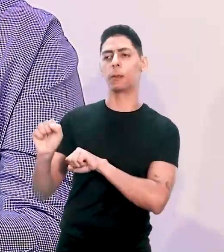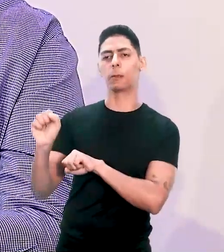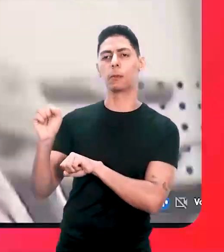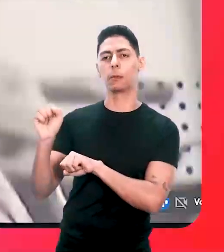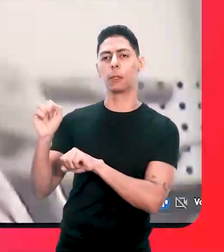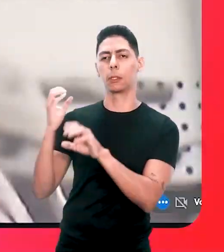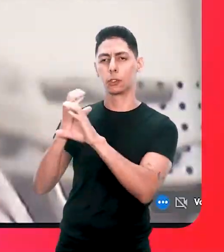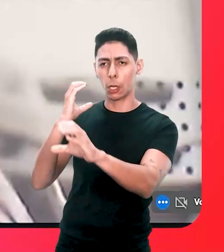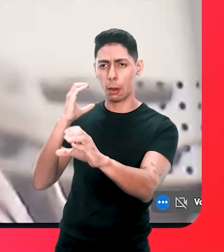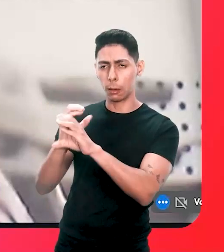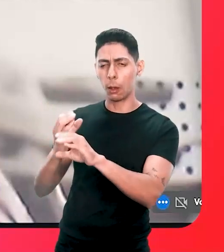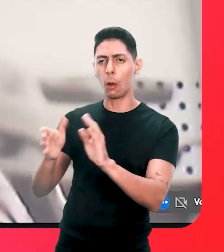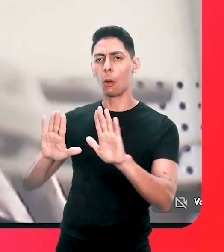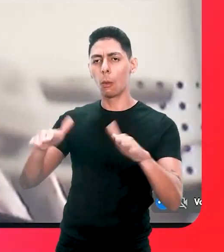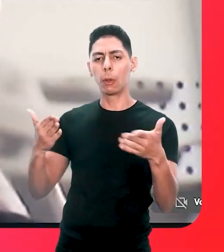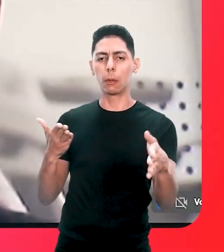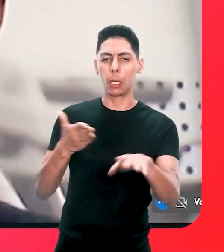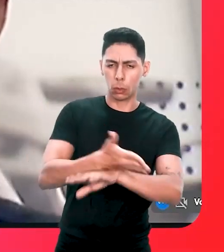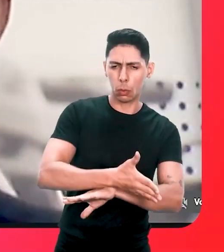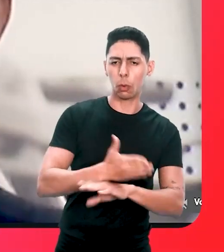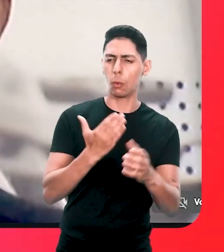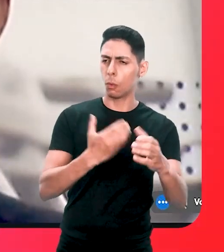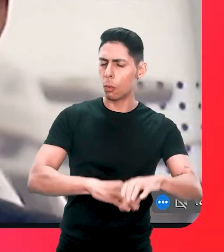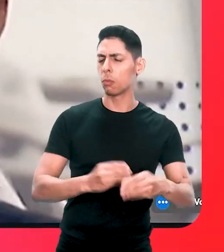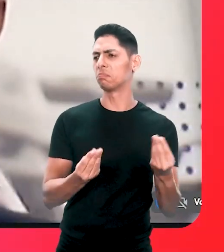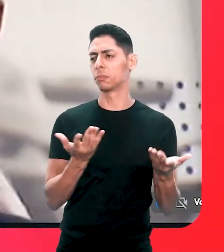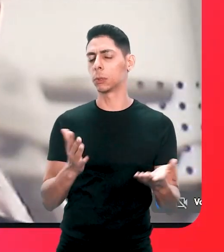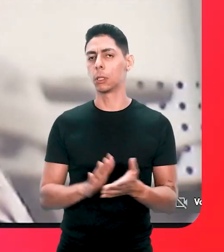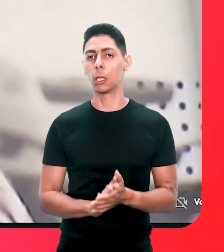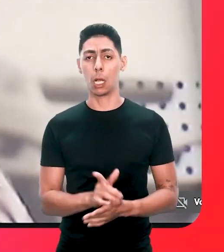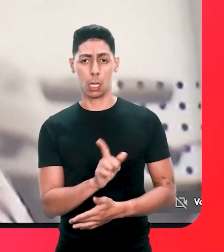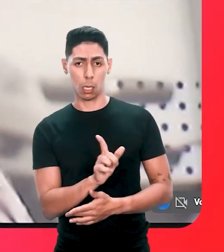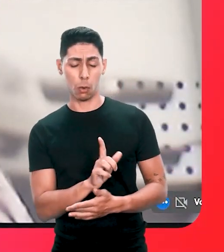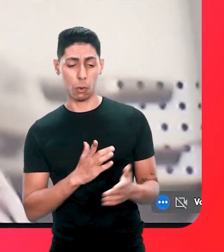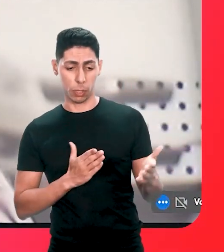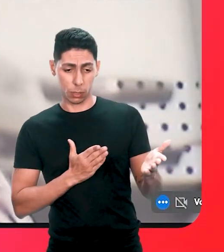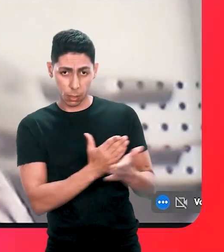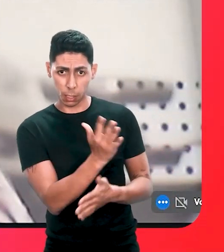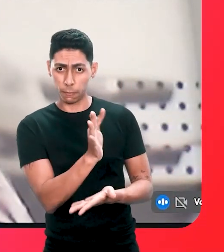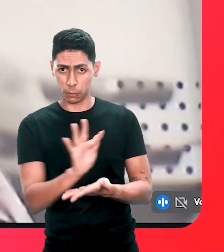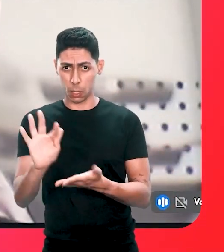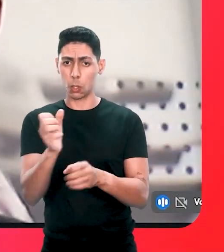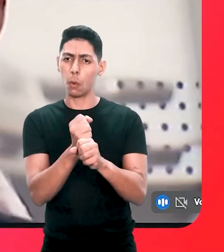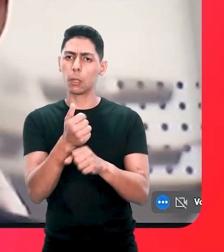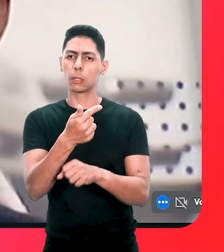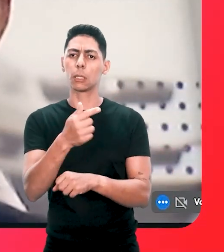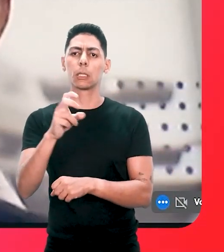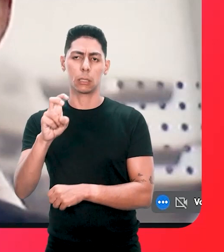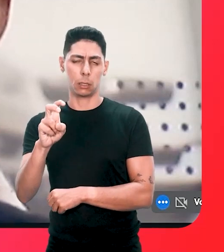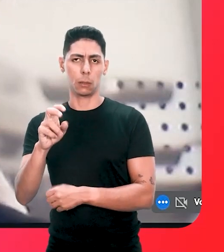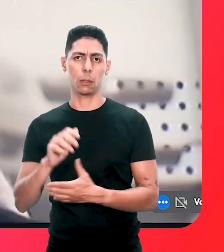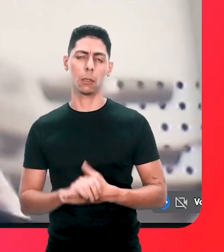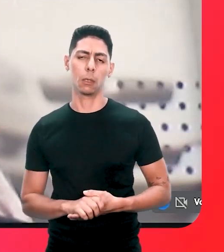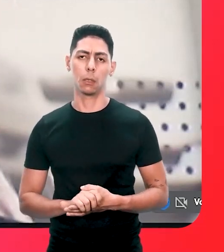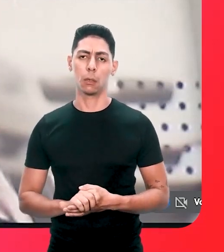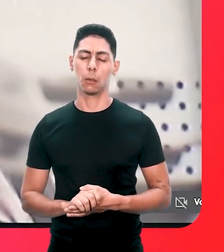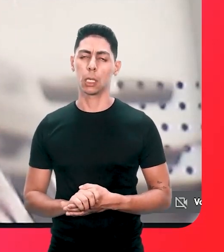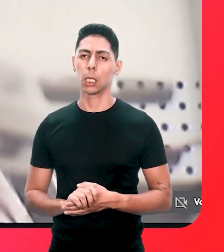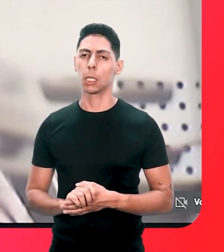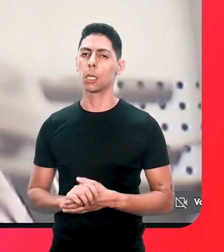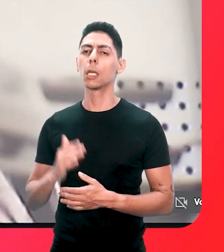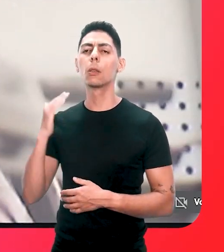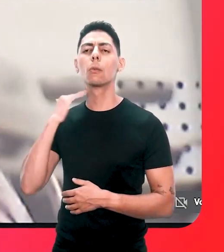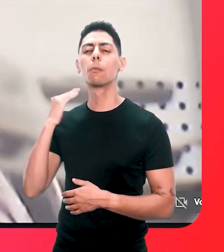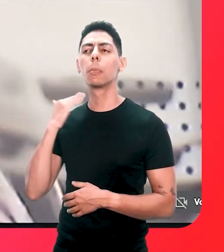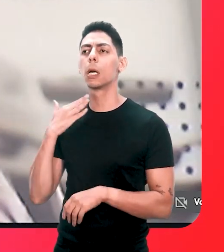concurso do banco? Não, eu entrei na faculdade em 75. Certo. E entrei no banco